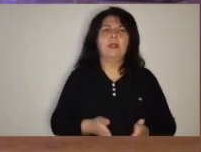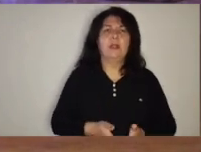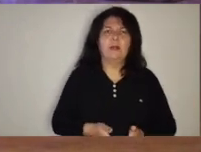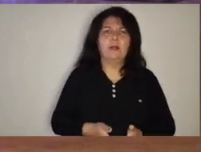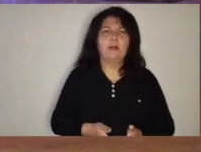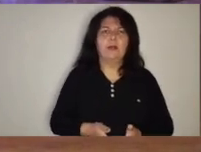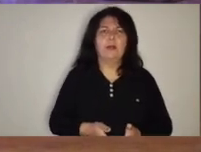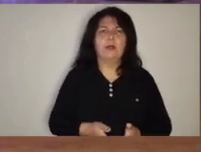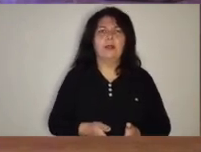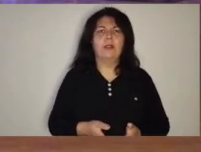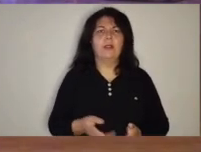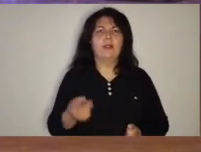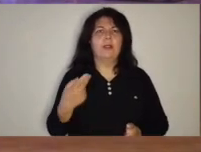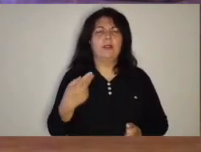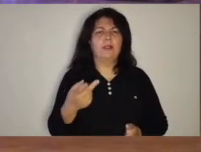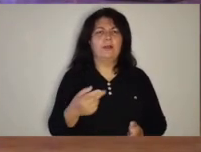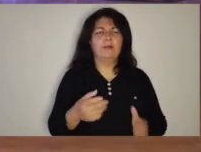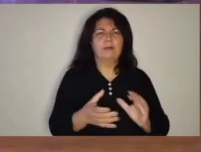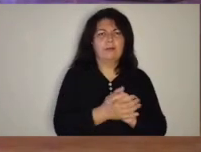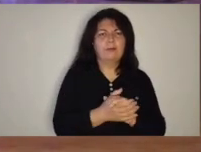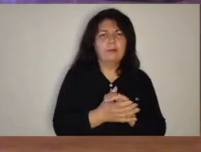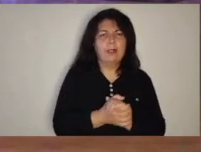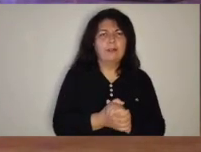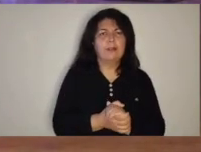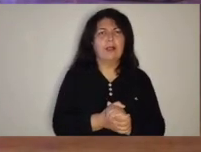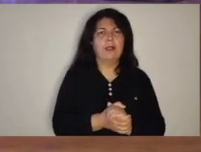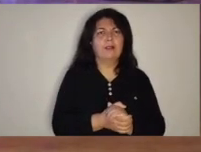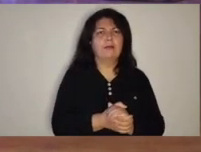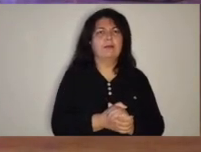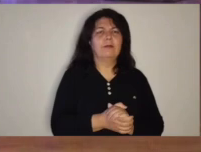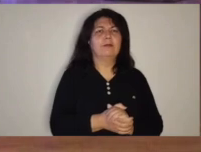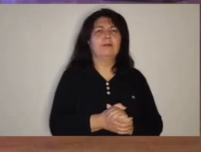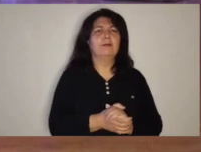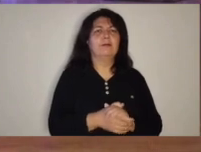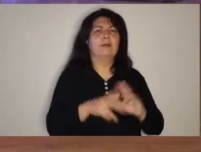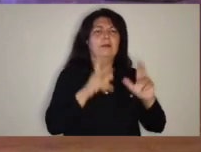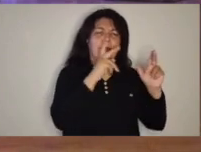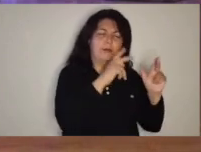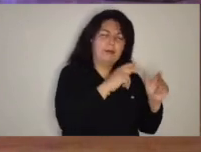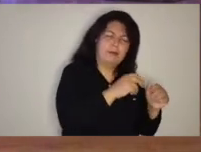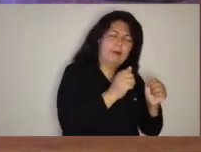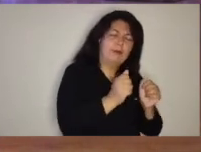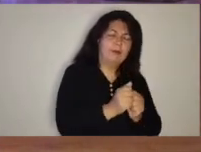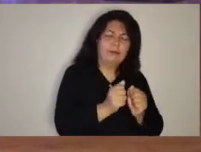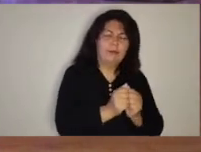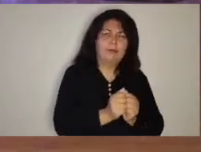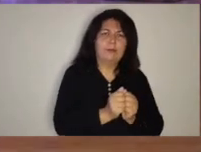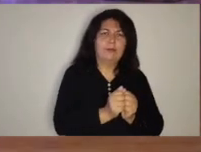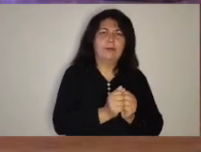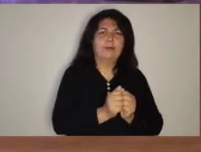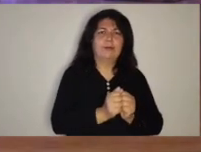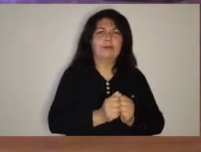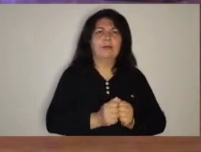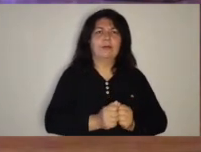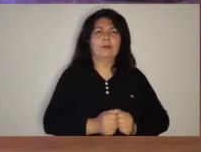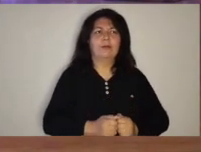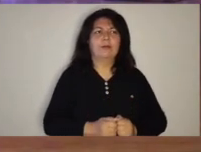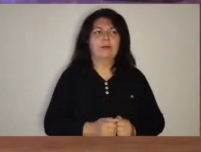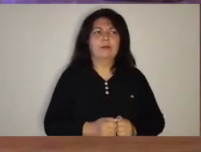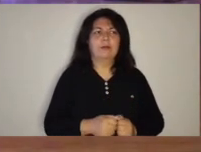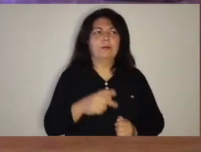quem? Com o Chico. E agora, irmãos, que o Chico está lá comigo, mora comigo, dorme